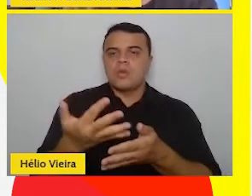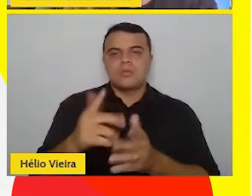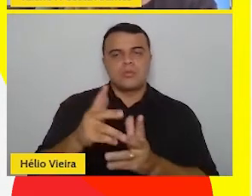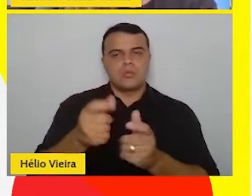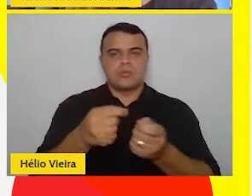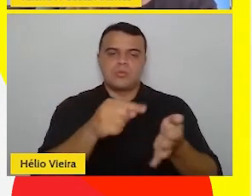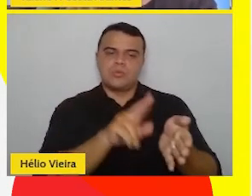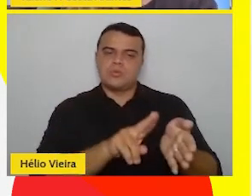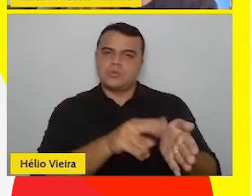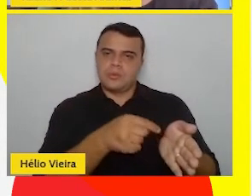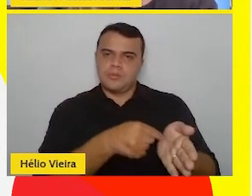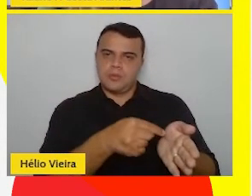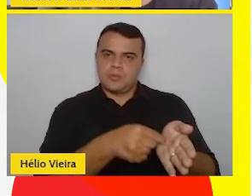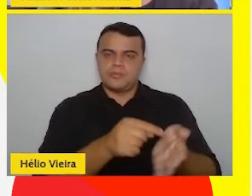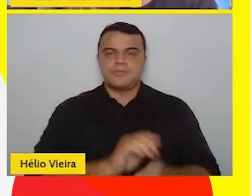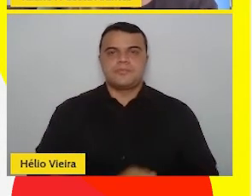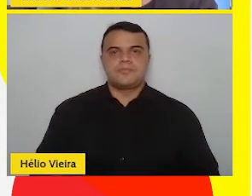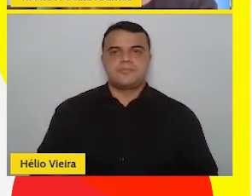pontos.